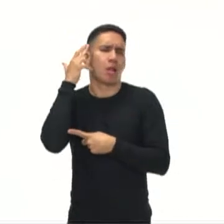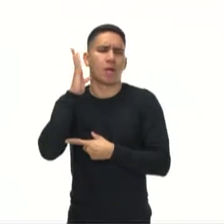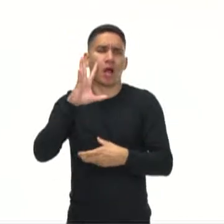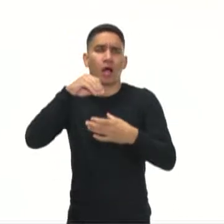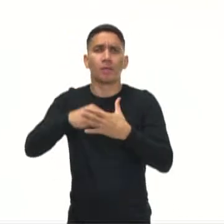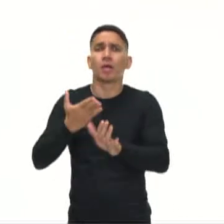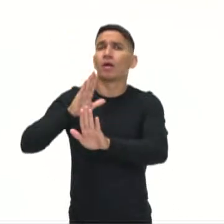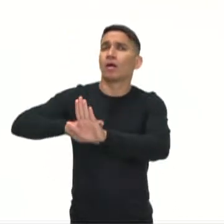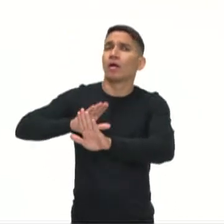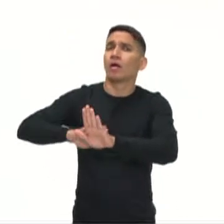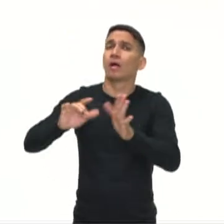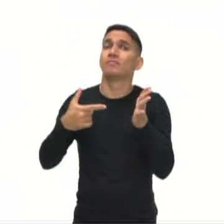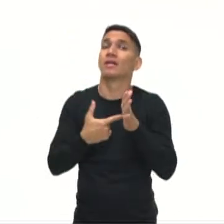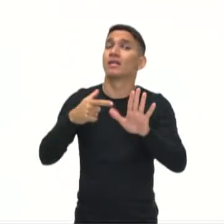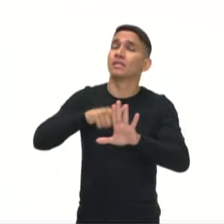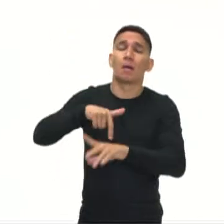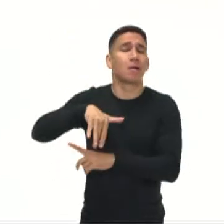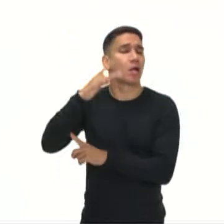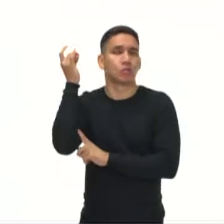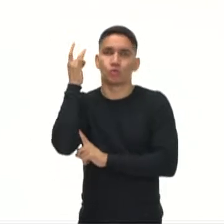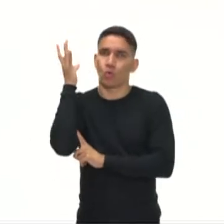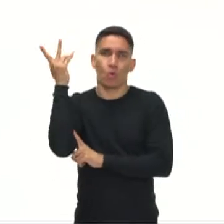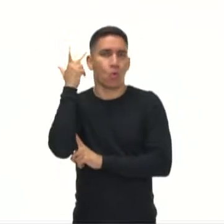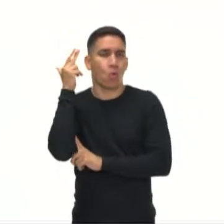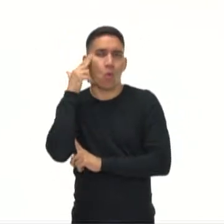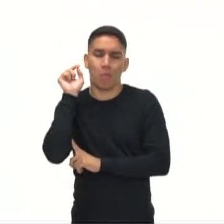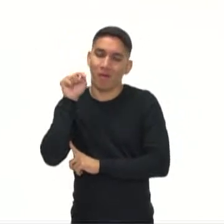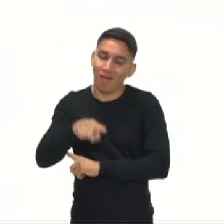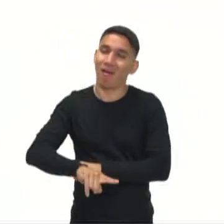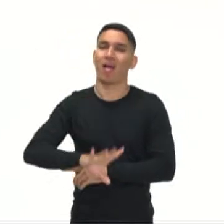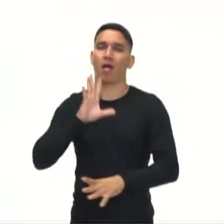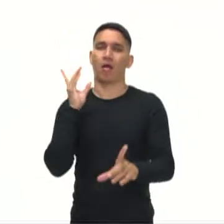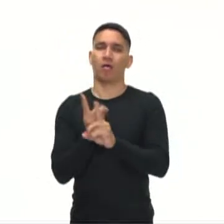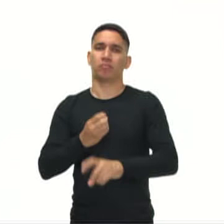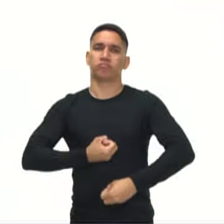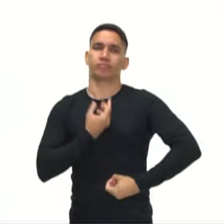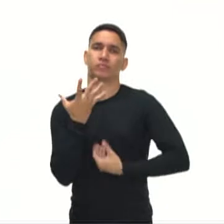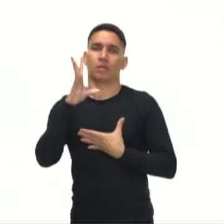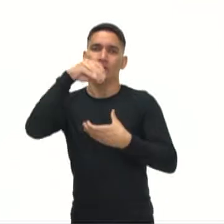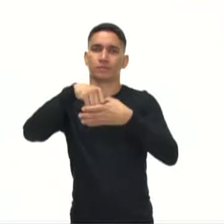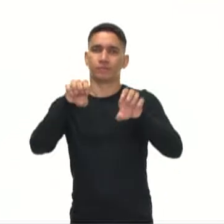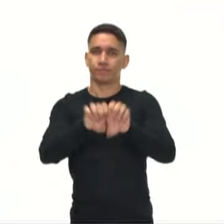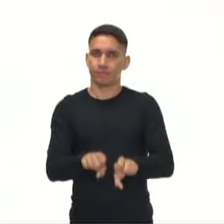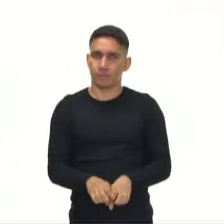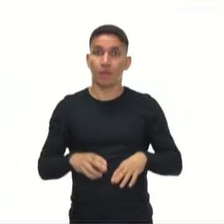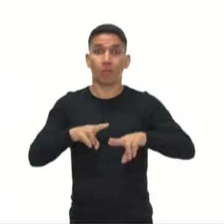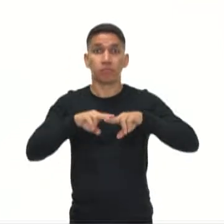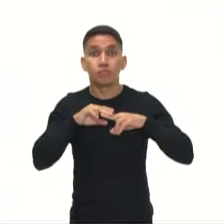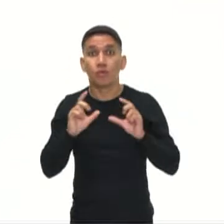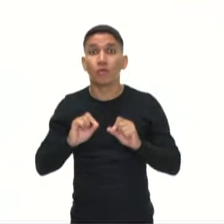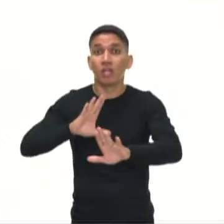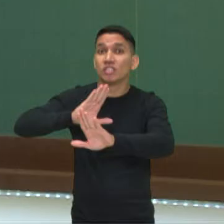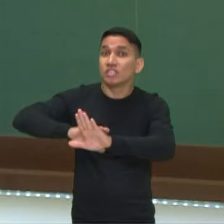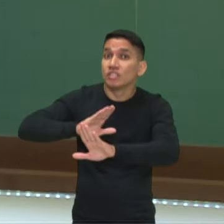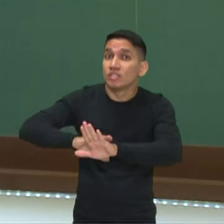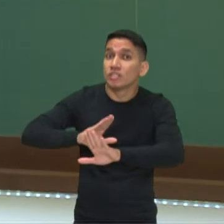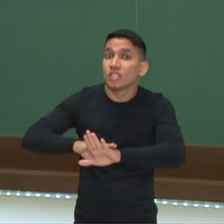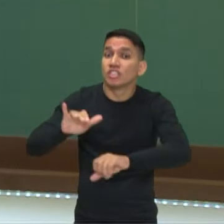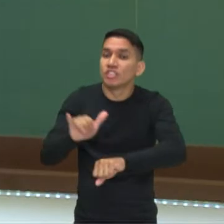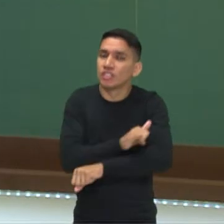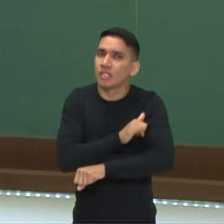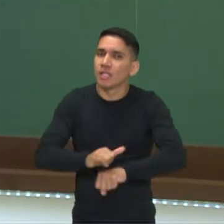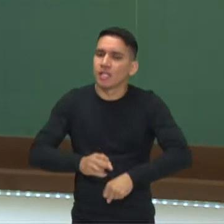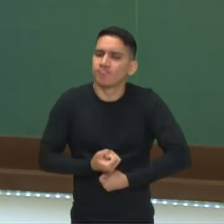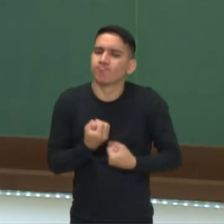a metáfora a mais comum. Figuras de linguagem são recursos que os autores usam para deixar o seu